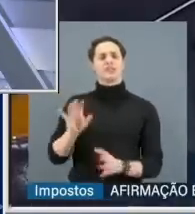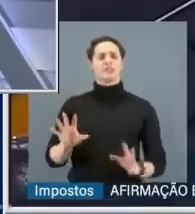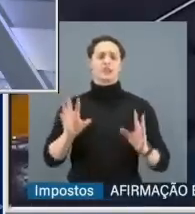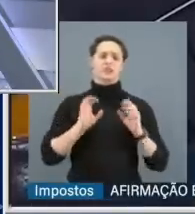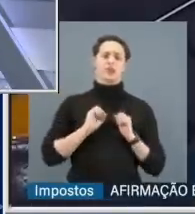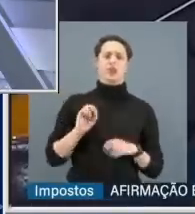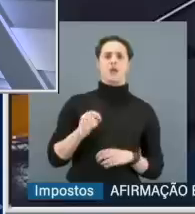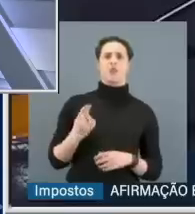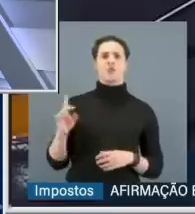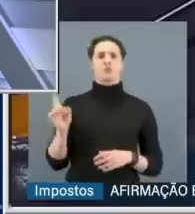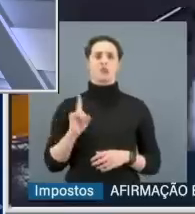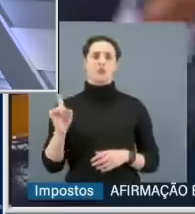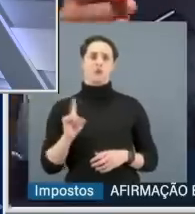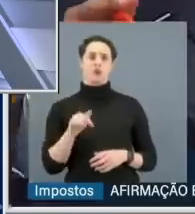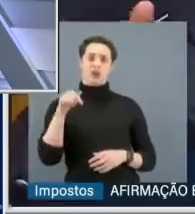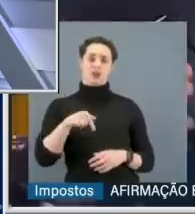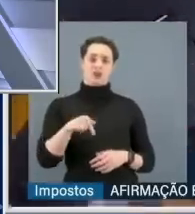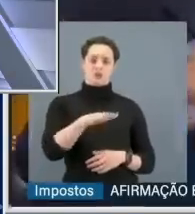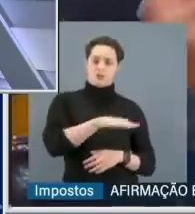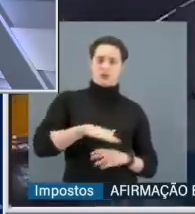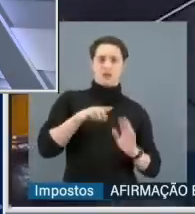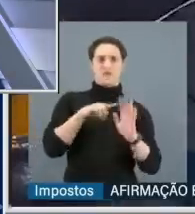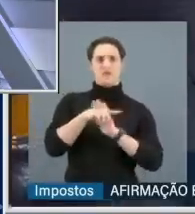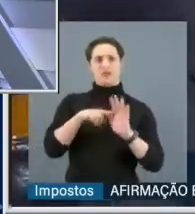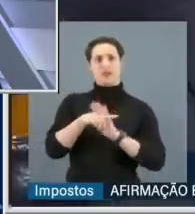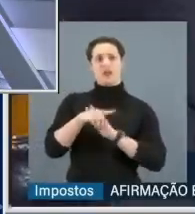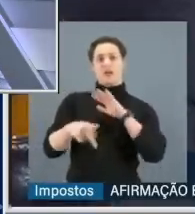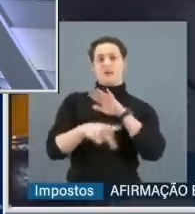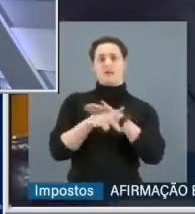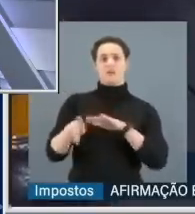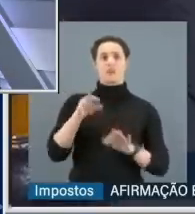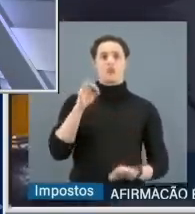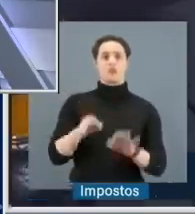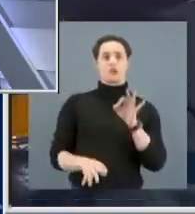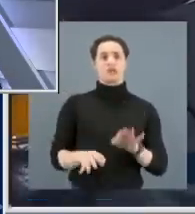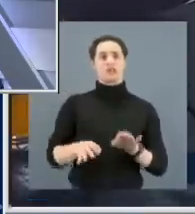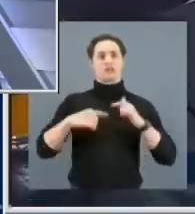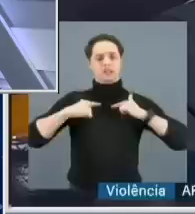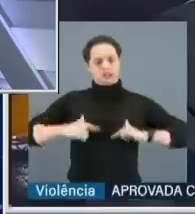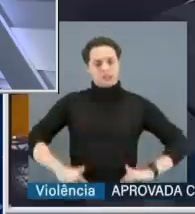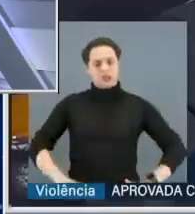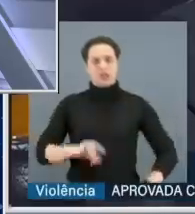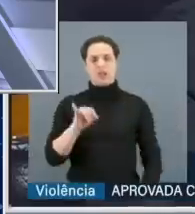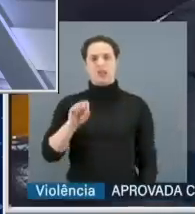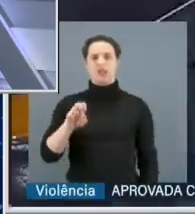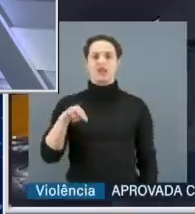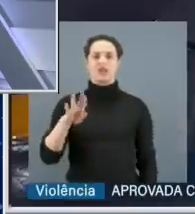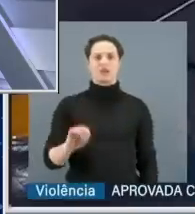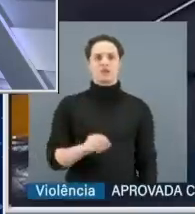Esperar o quê da Soraya Tronic? Soraya Tronic é uma política que não sabe respeitar um padre. Não respeita